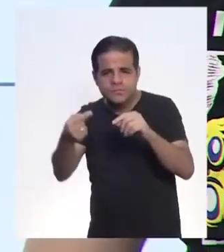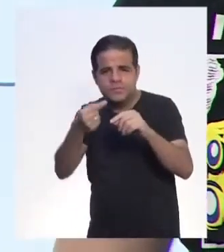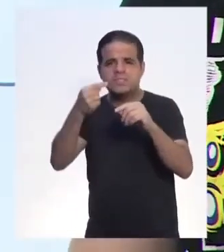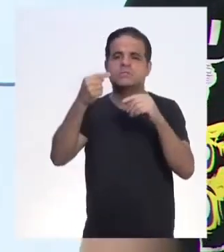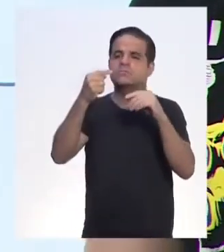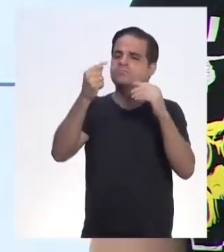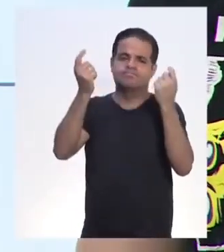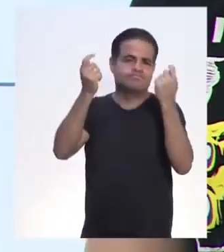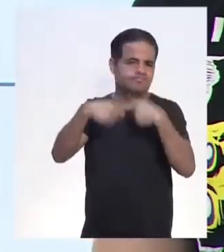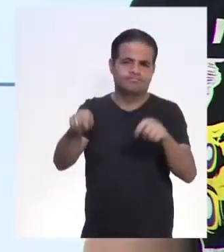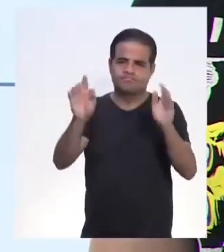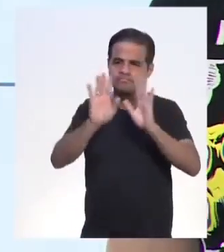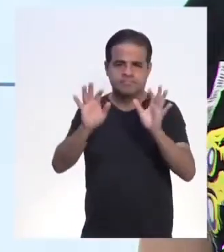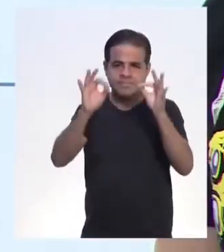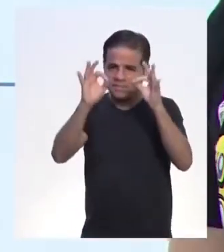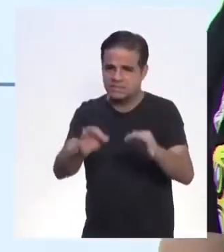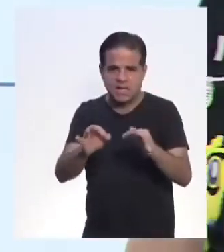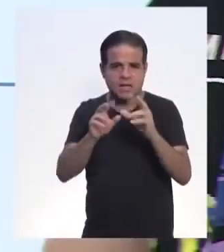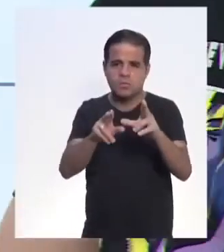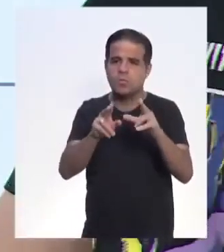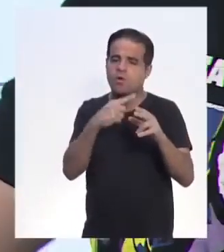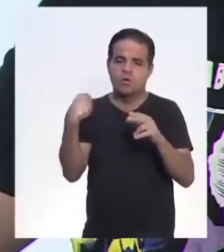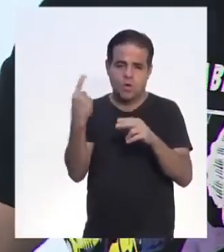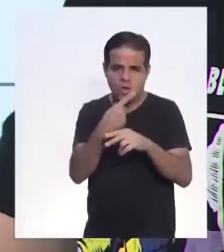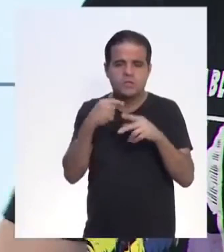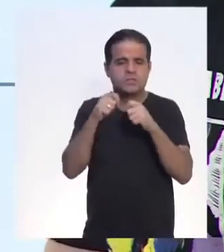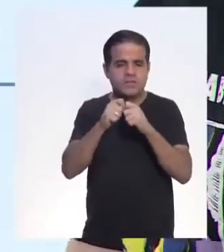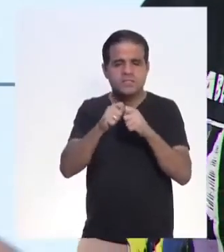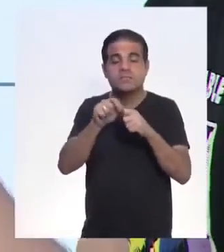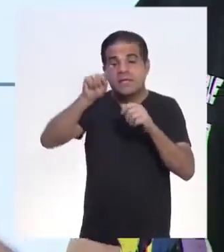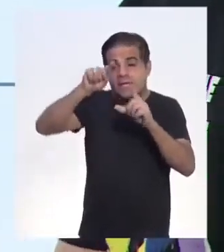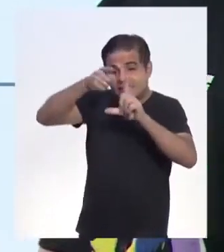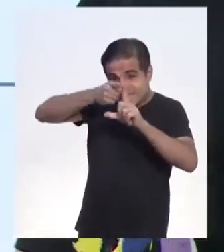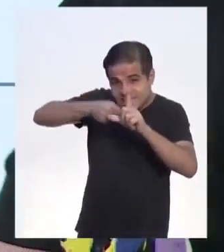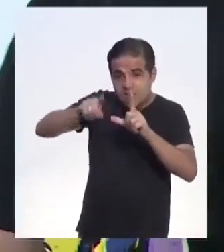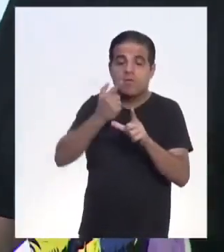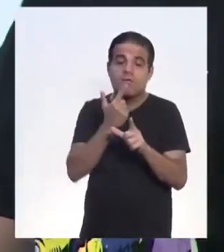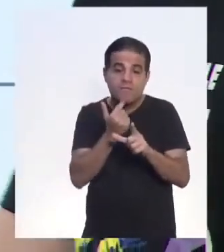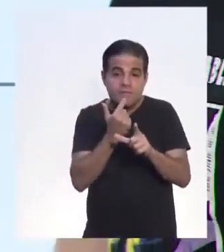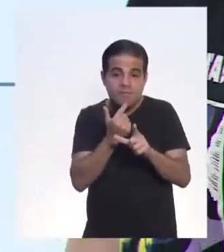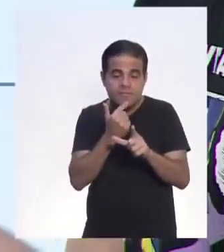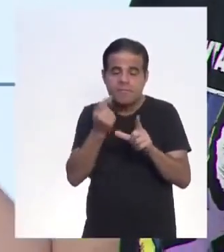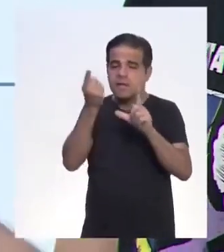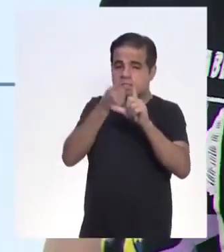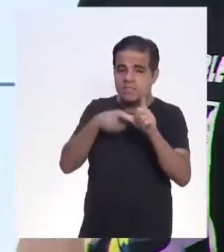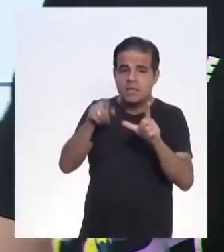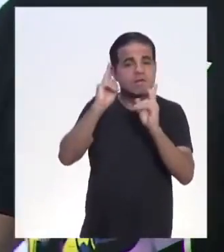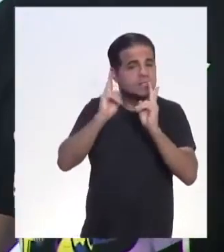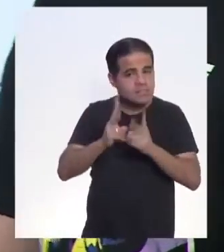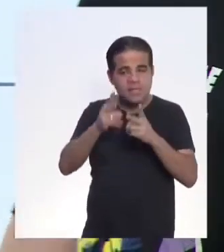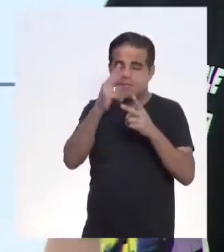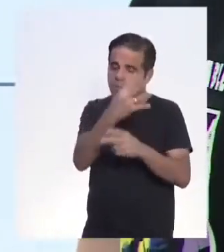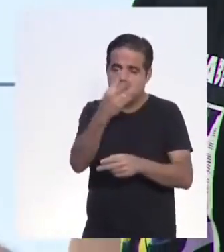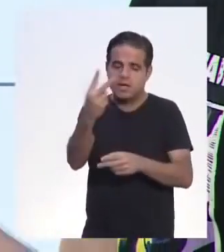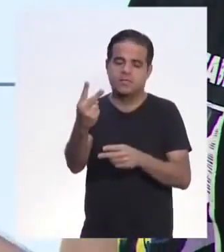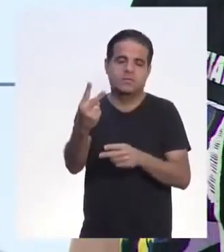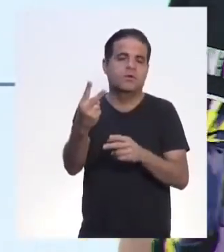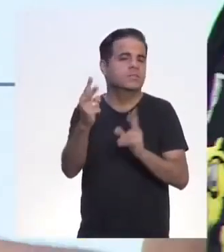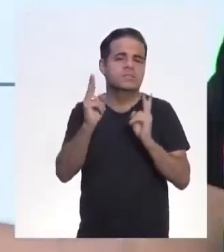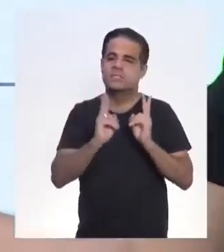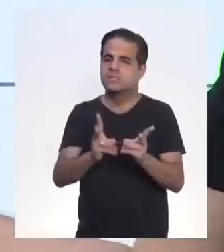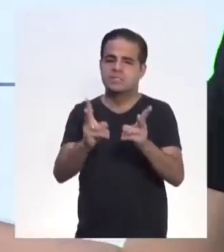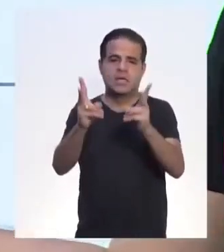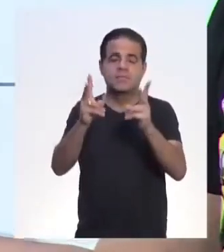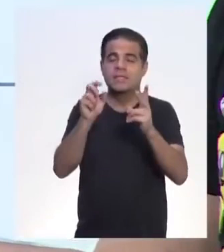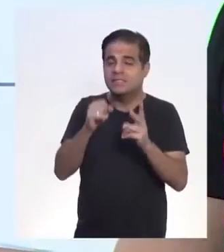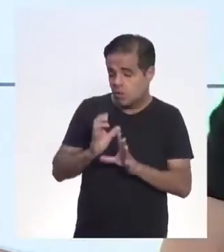não necessariamente exatos como nós fazemos. Então, esse ângulo em vermelho aqui, ó, é 142.